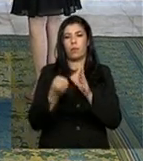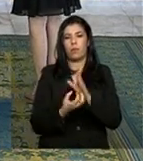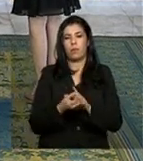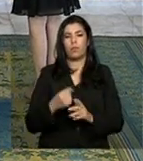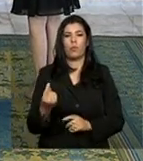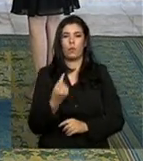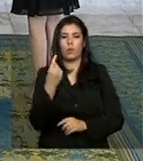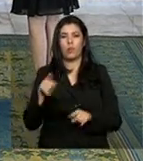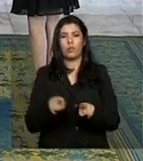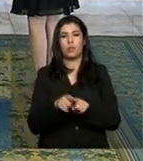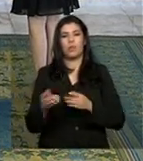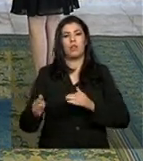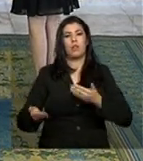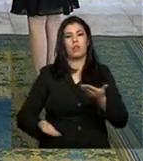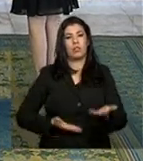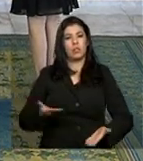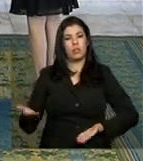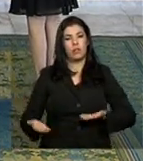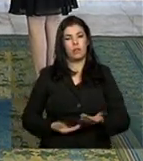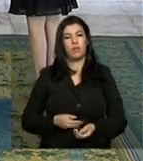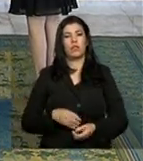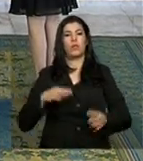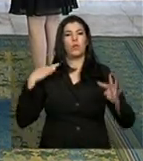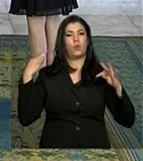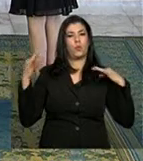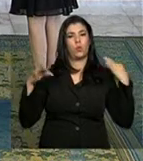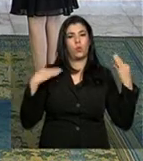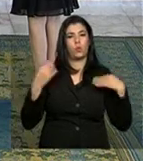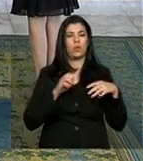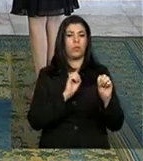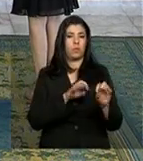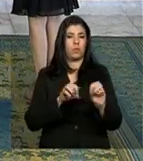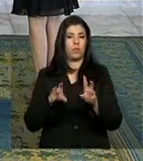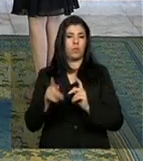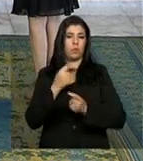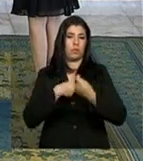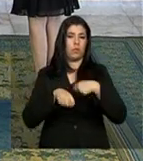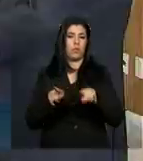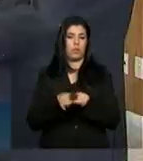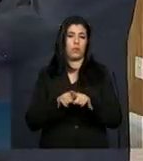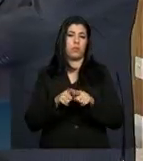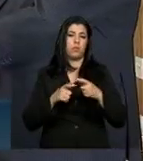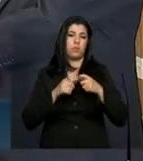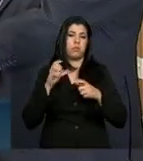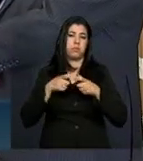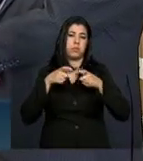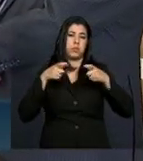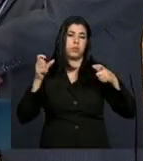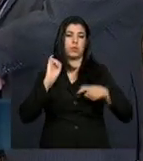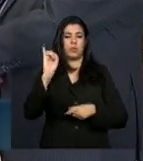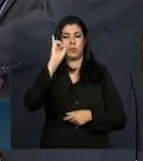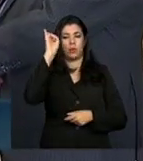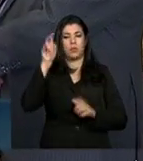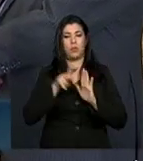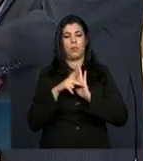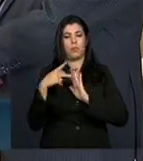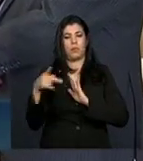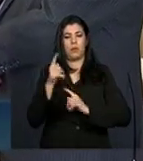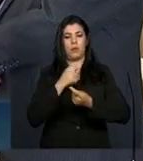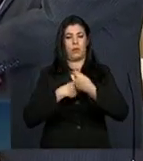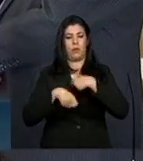E serviços também, tais como o turismo, educação e o setor financeiro, têm se tornado cada vez mais importantes para a